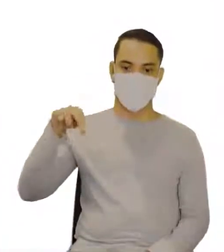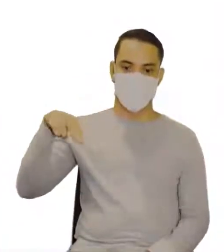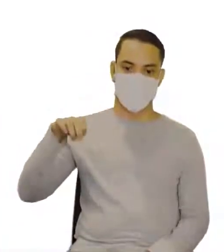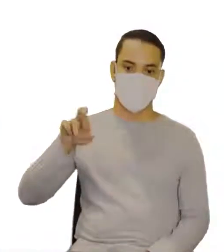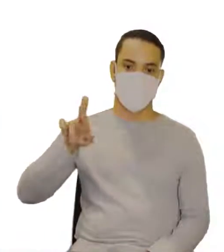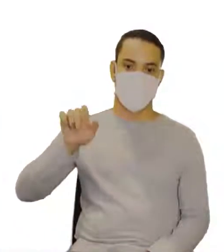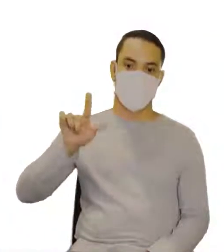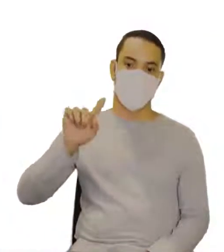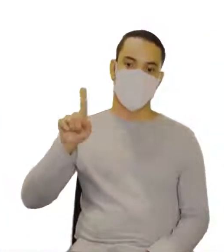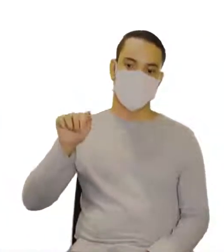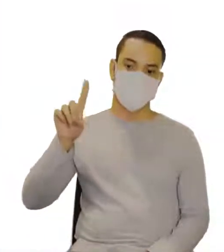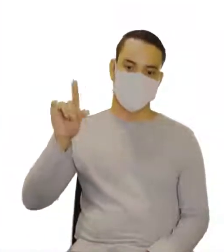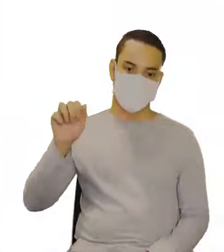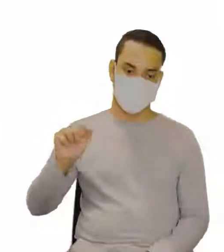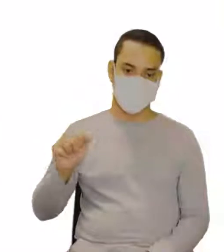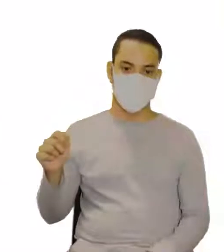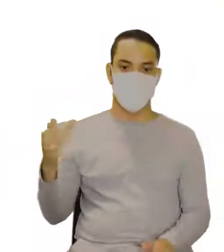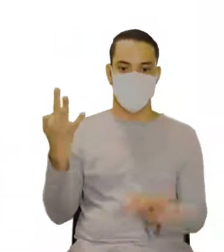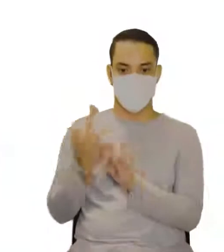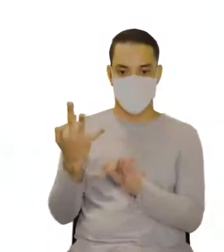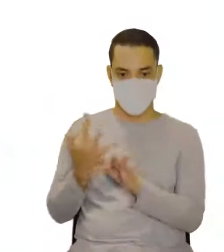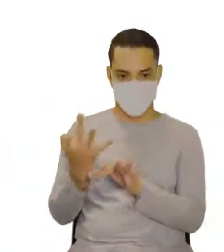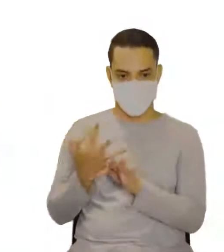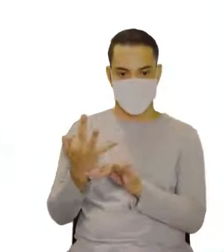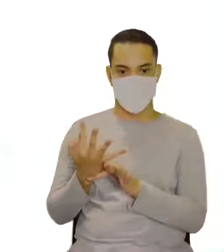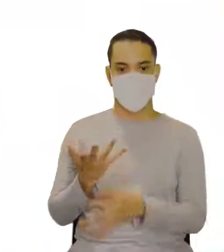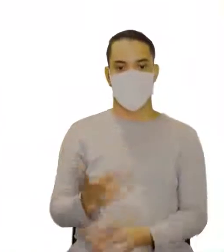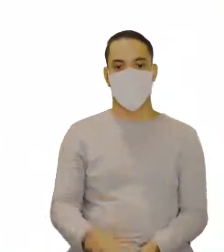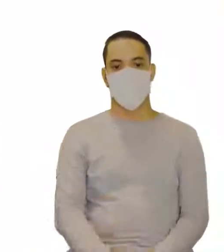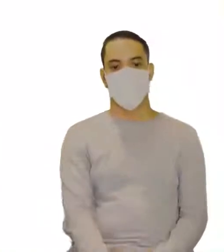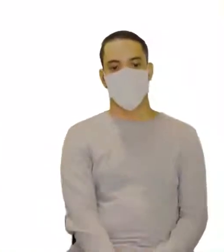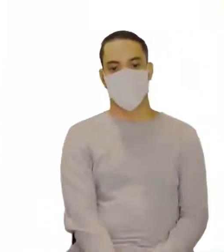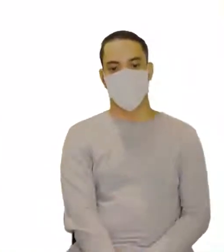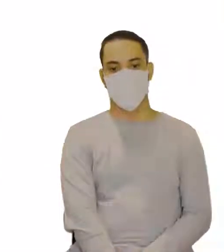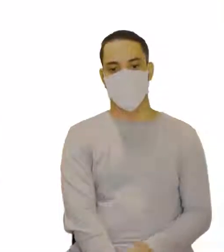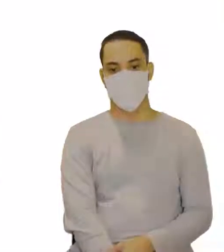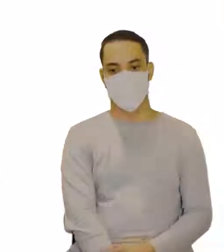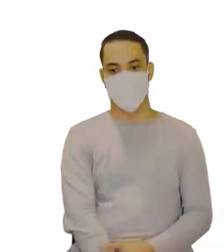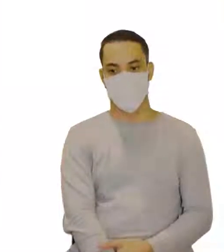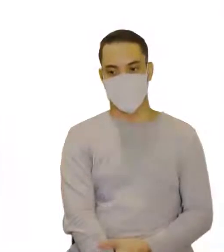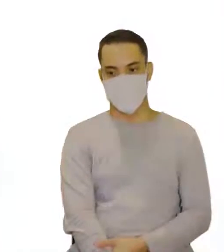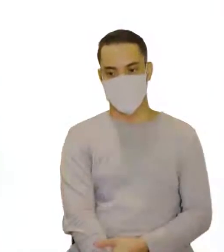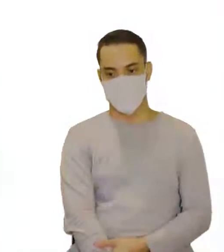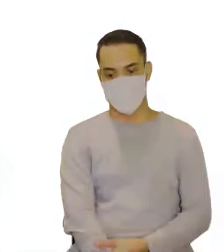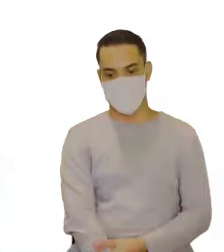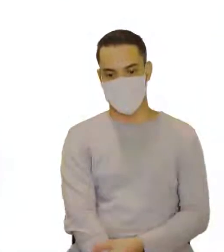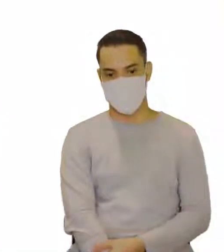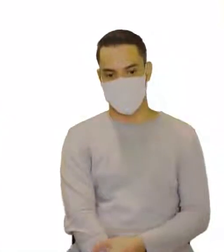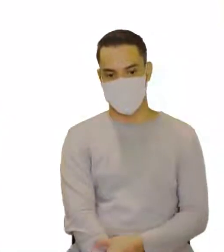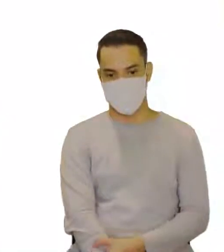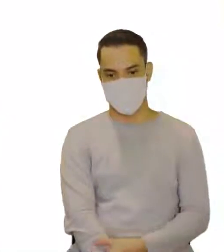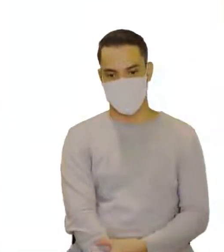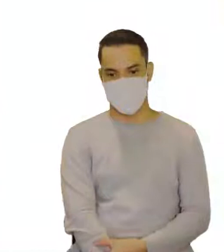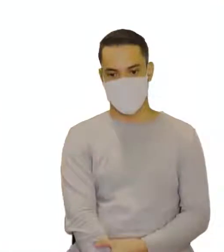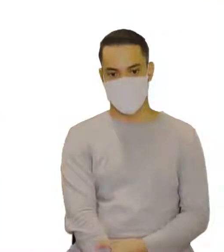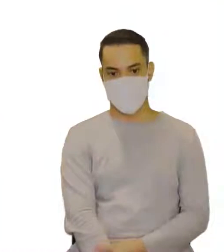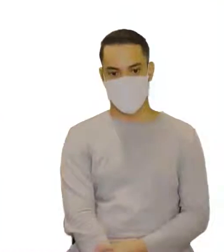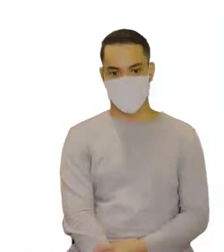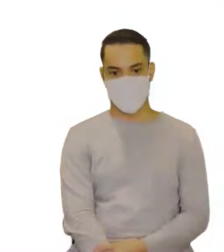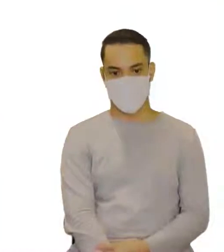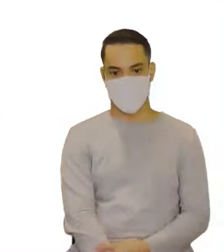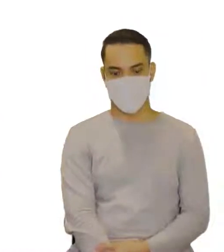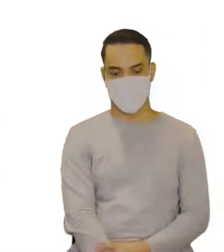a físico francês aqui, ok? Então, essa lei leva o nome dele. Tá bom, pessoal? Entendido